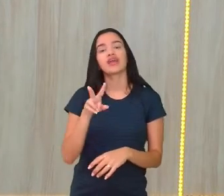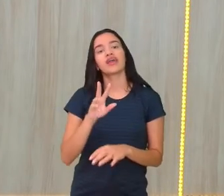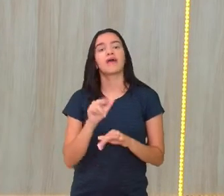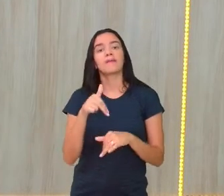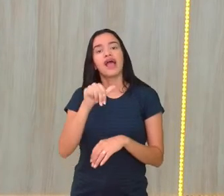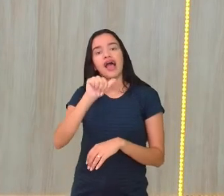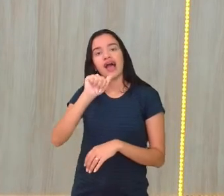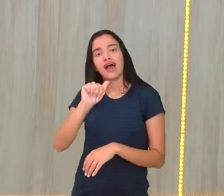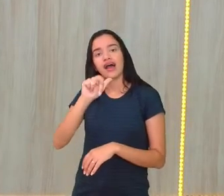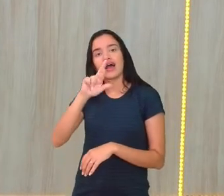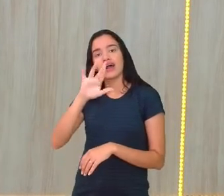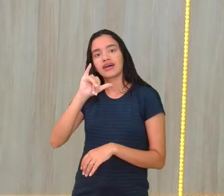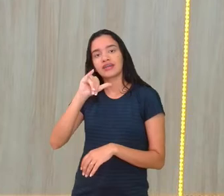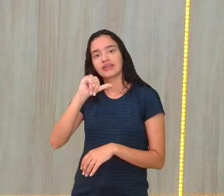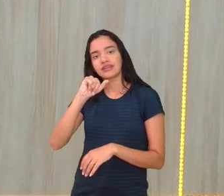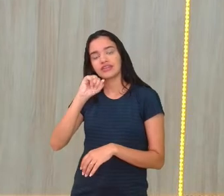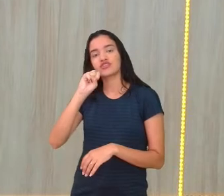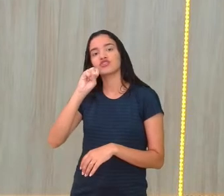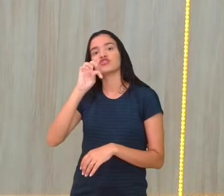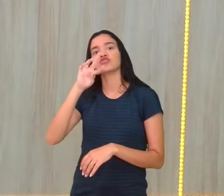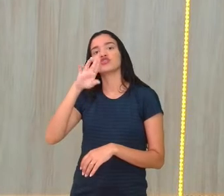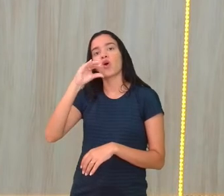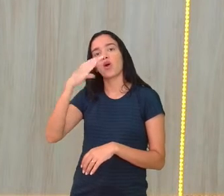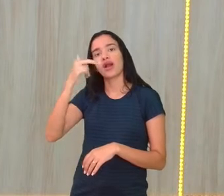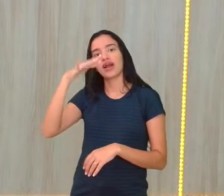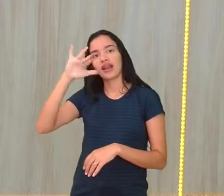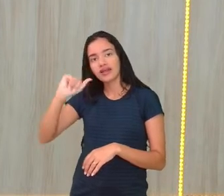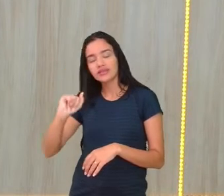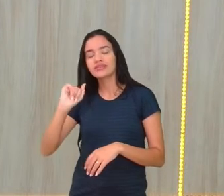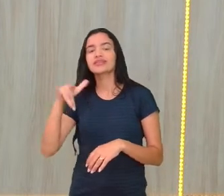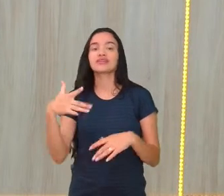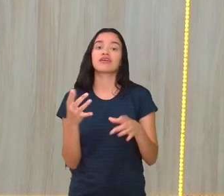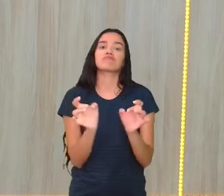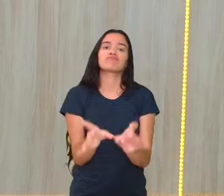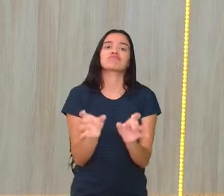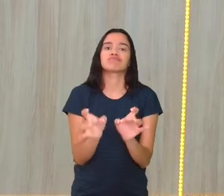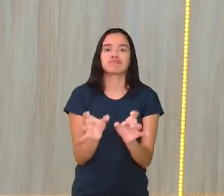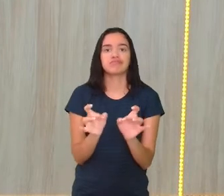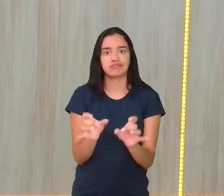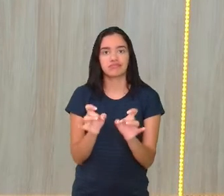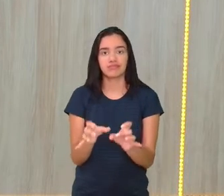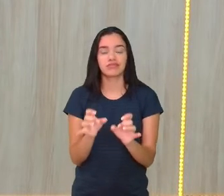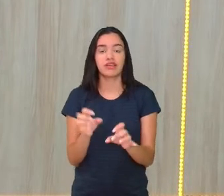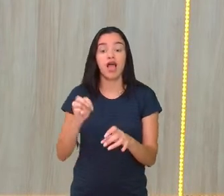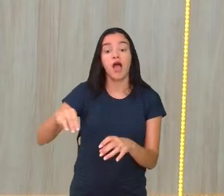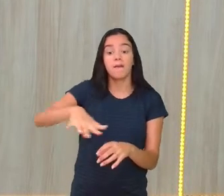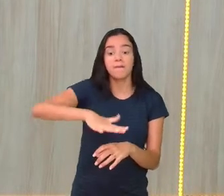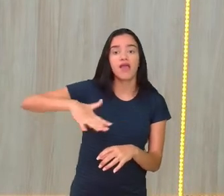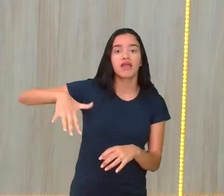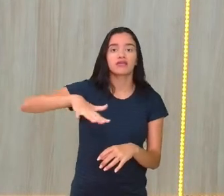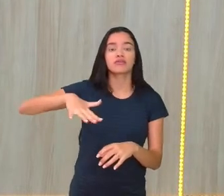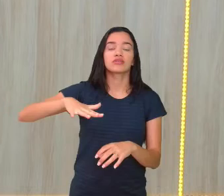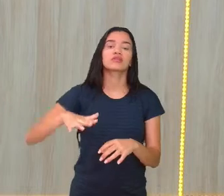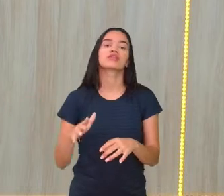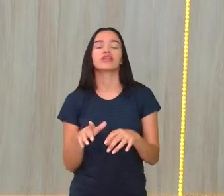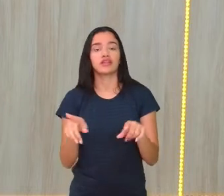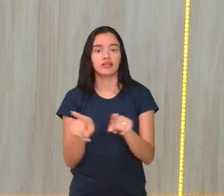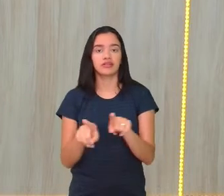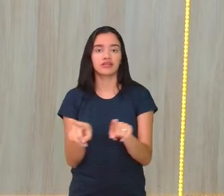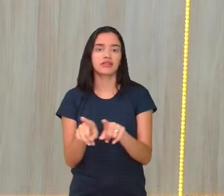aristocracia mercantil, ou seja, aqueles grandes comerciantes, né, que vão se destacar a partir,